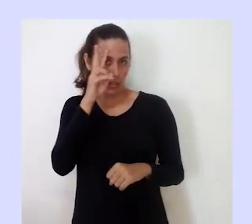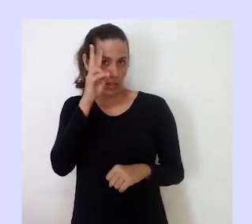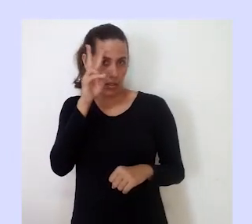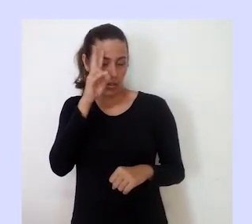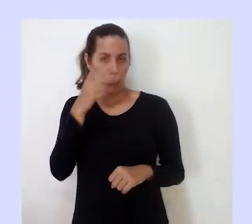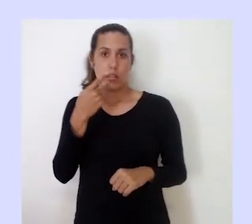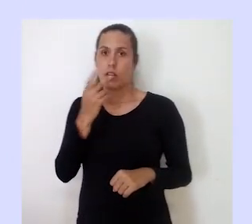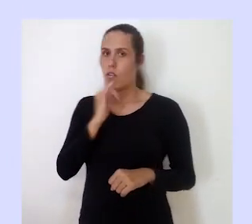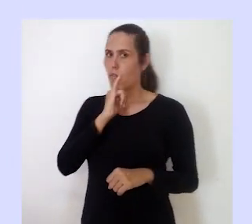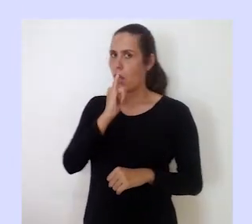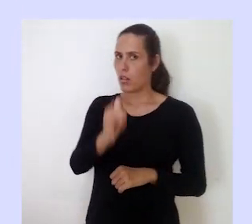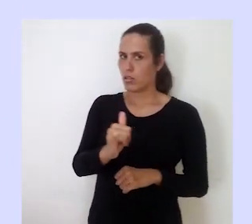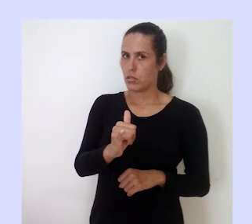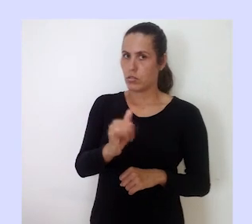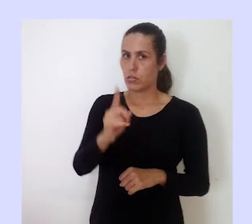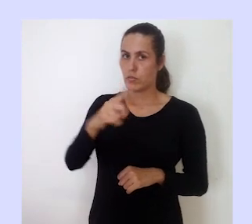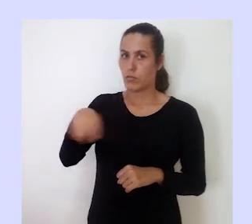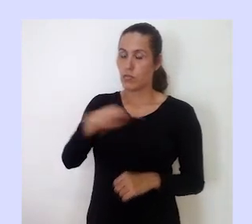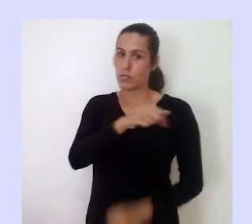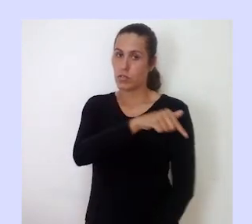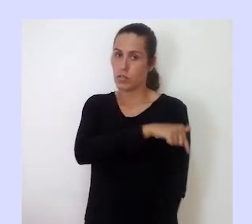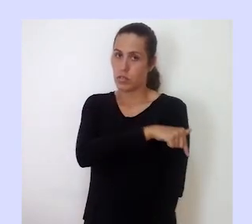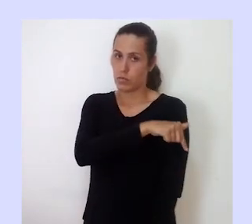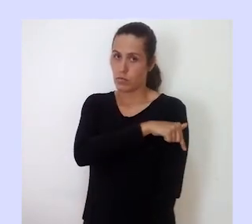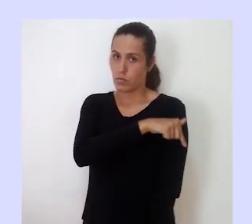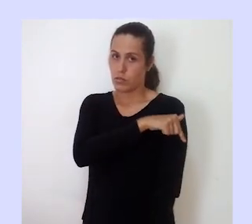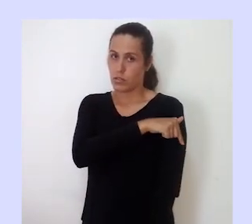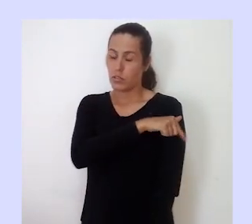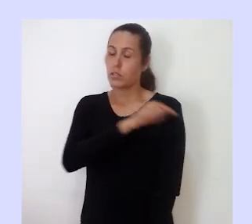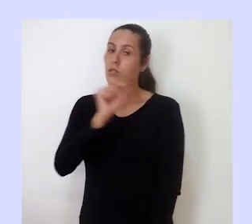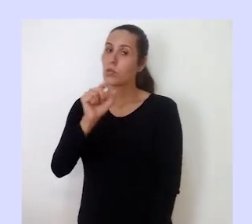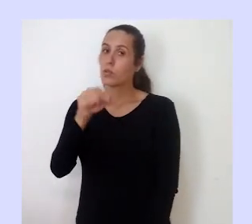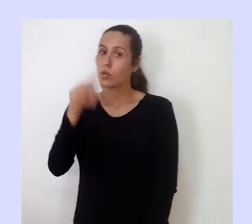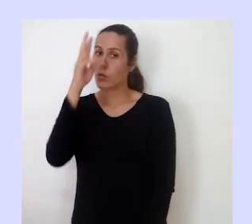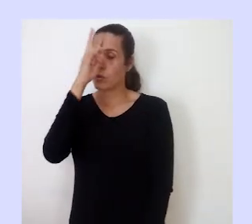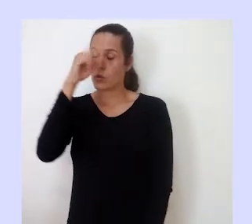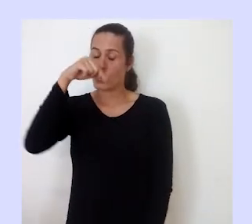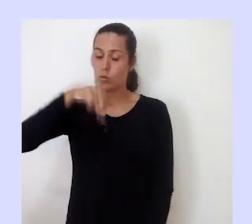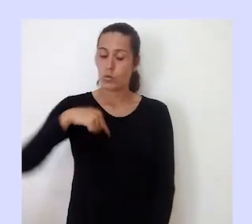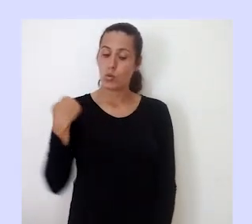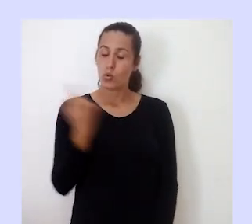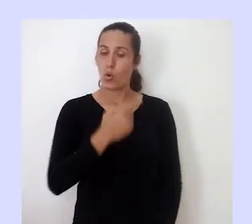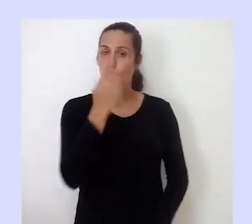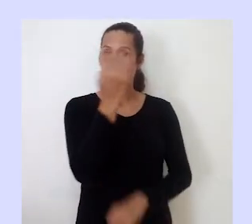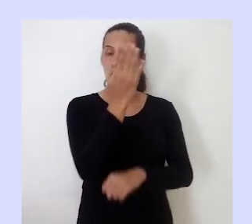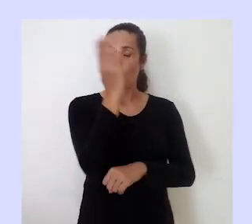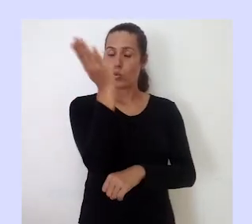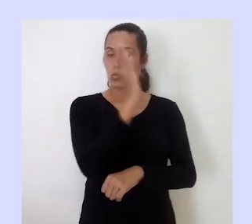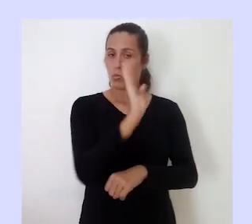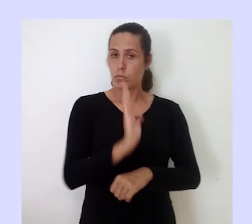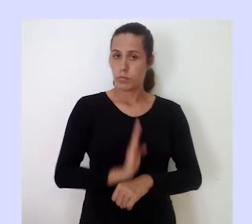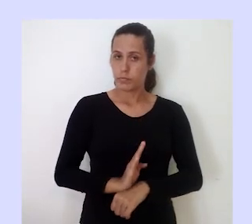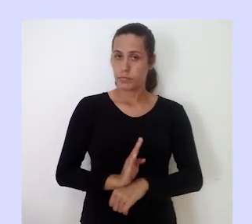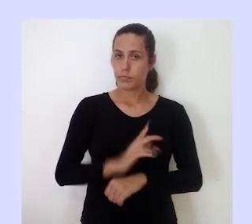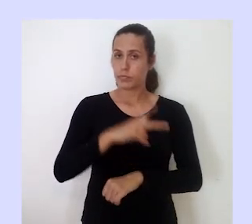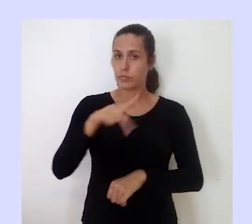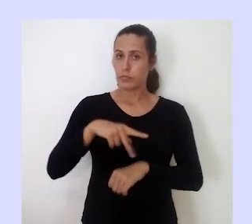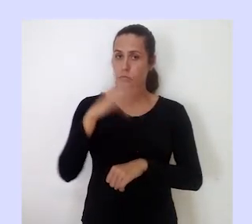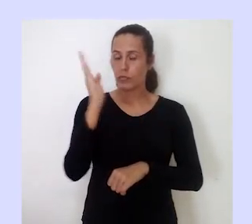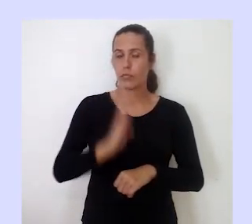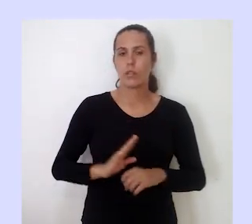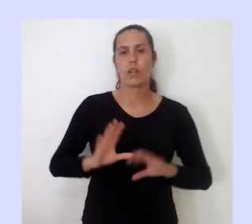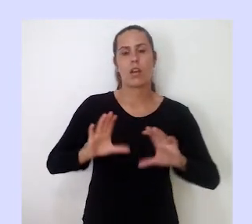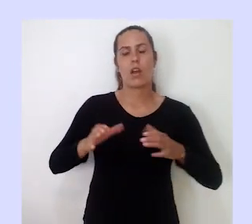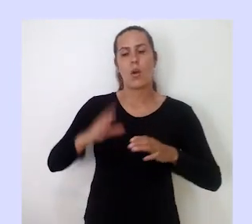fala agora, para o 7º ano, que o Brasil ele está entre os principais países do